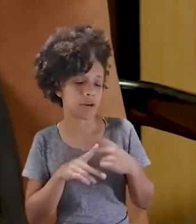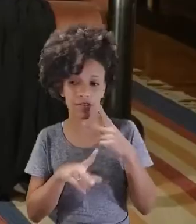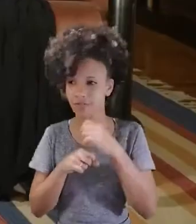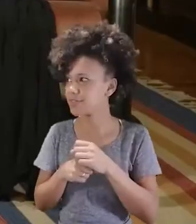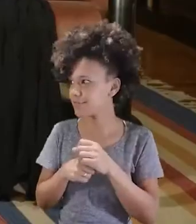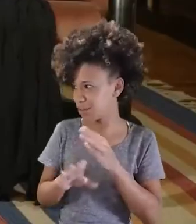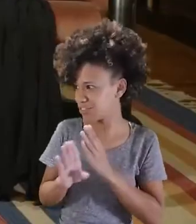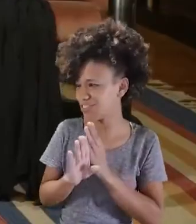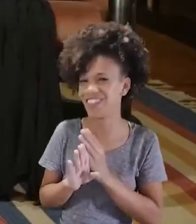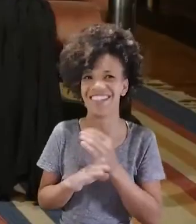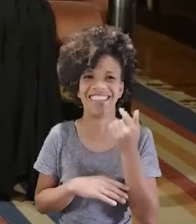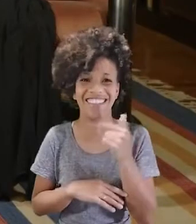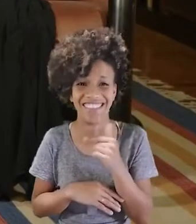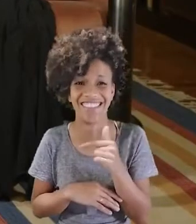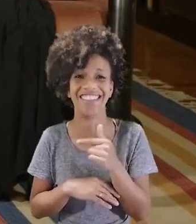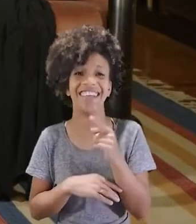fortalecer cachorros